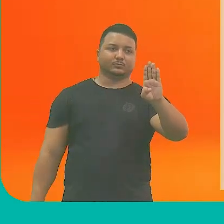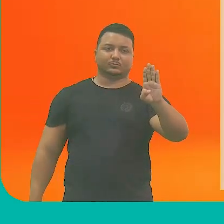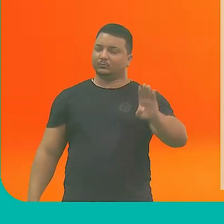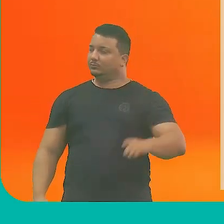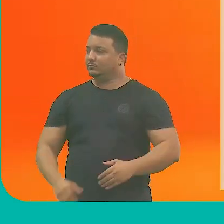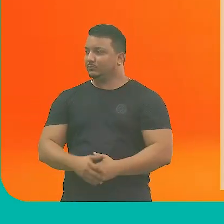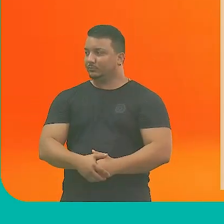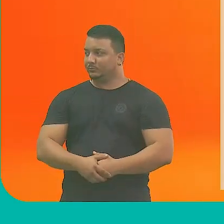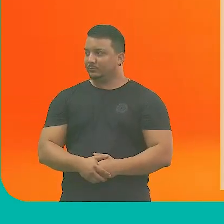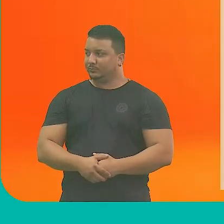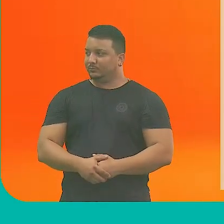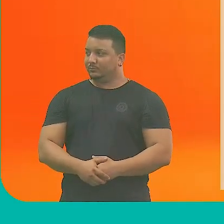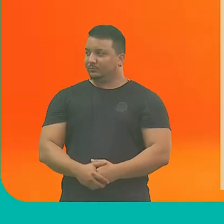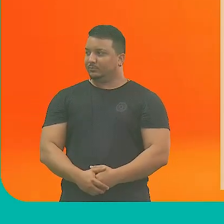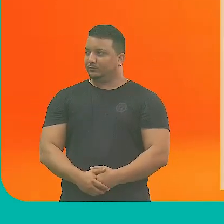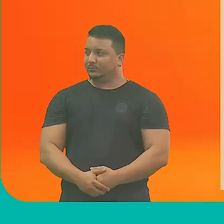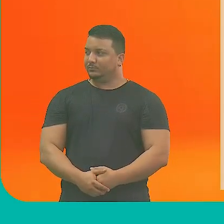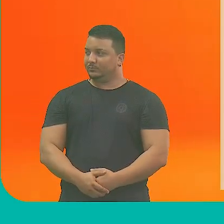de bola.